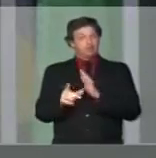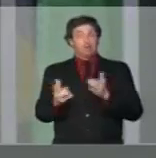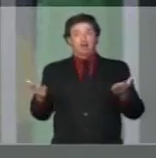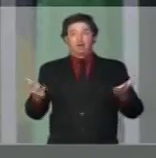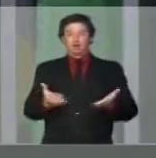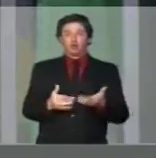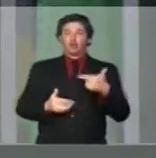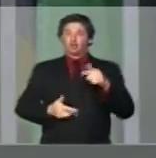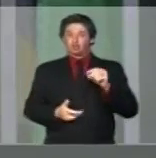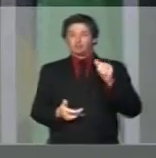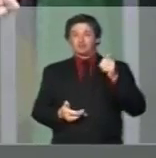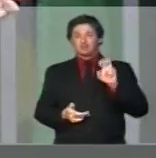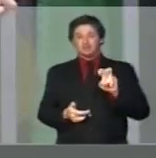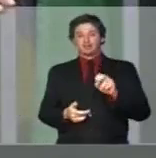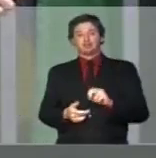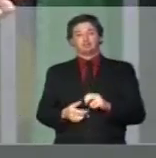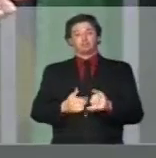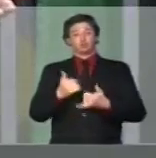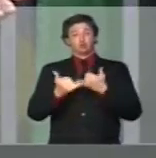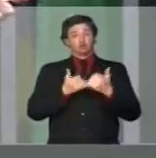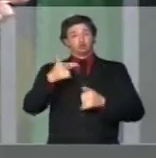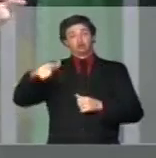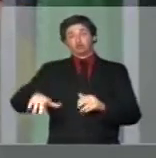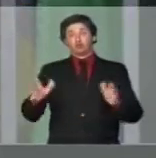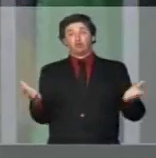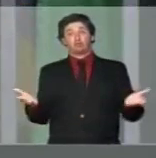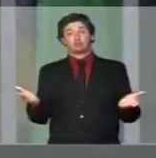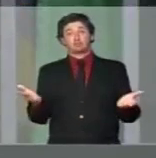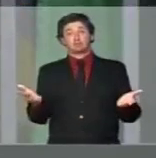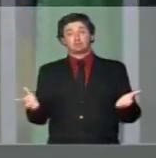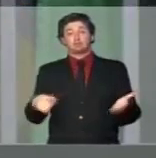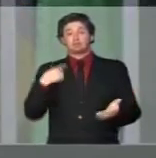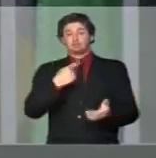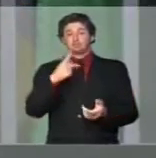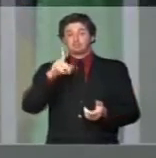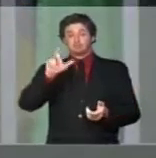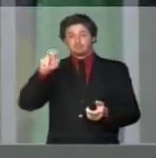em 2015, o jogo se repete. Nós temos o